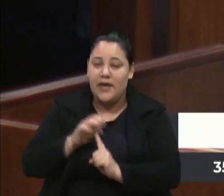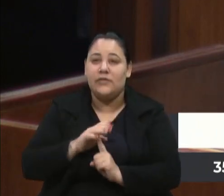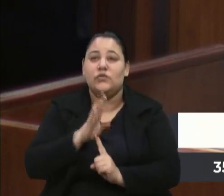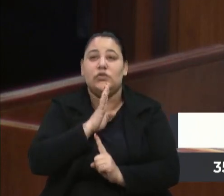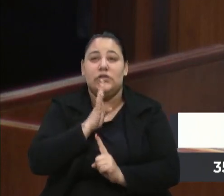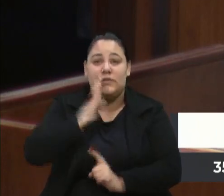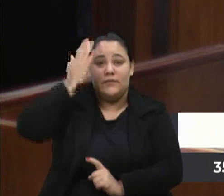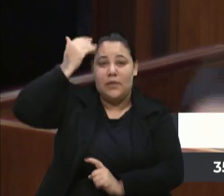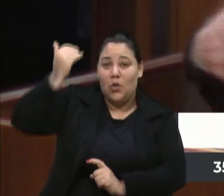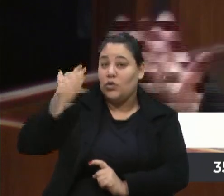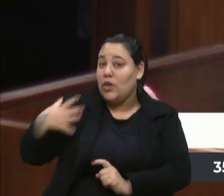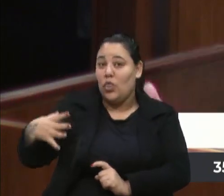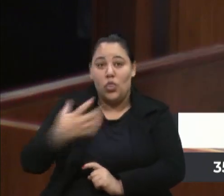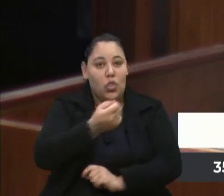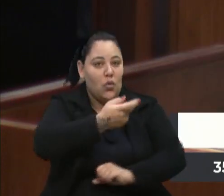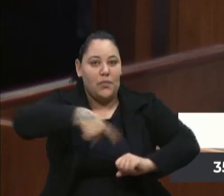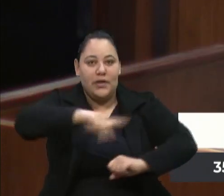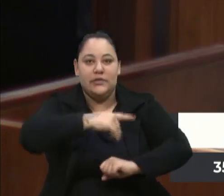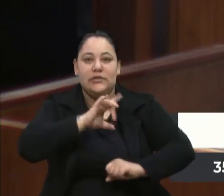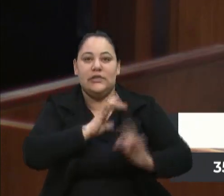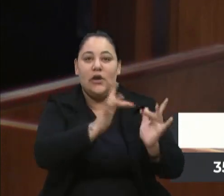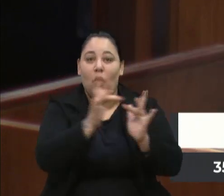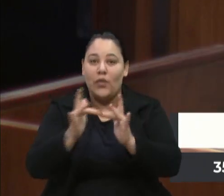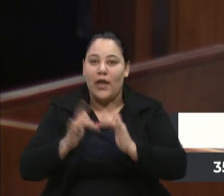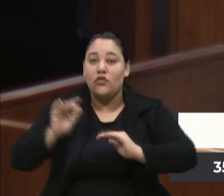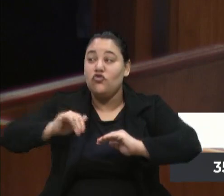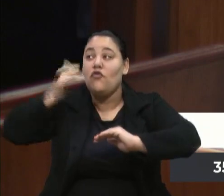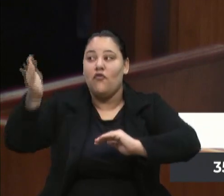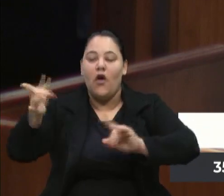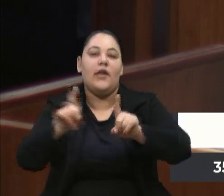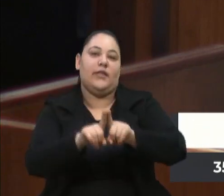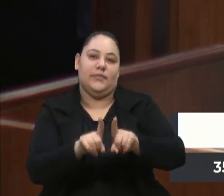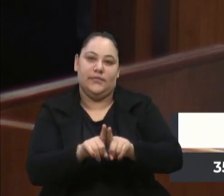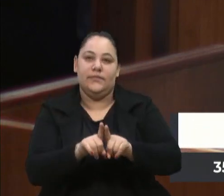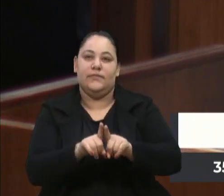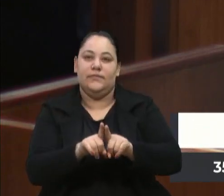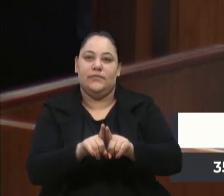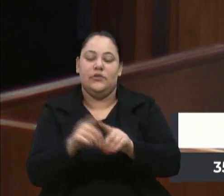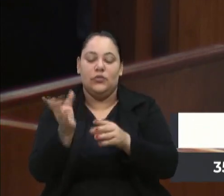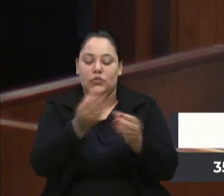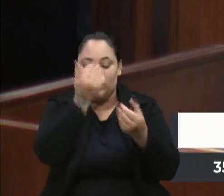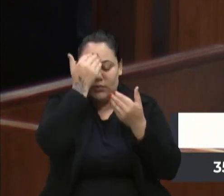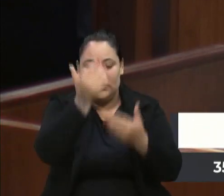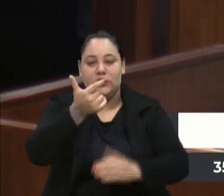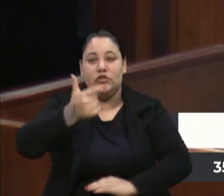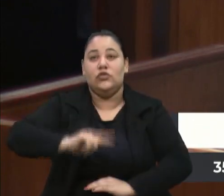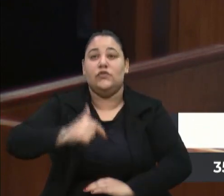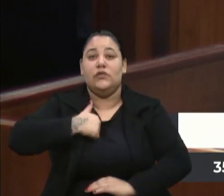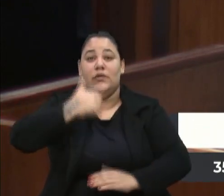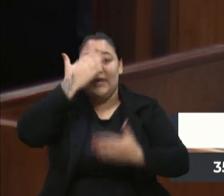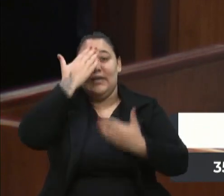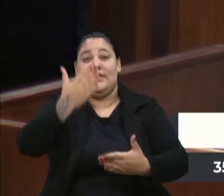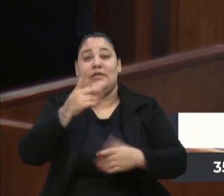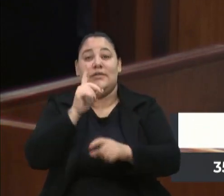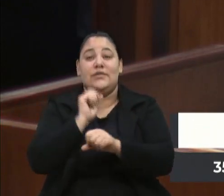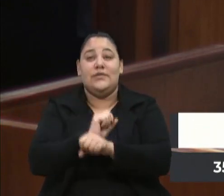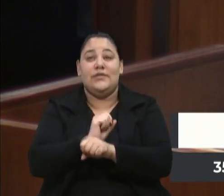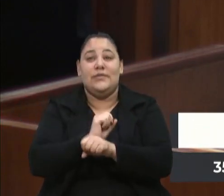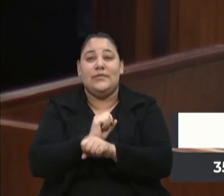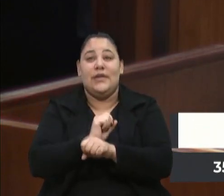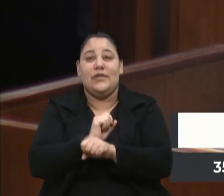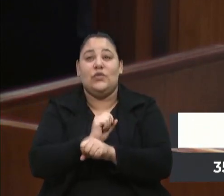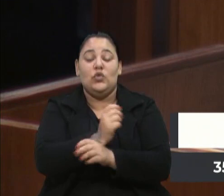regionais e nacionais, para que a gente possa fazer essa troca, esse intercâmbio e sempre fazer